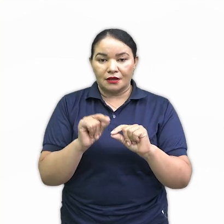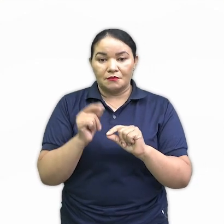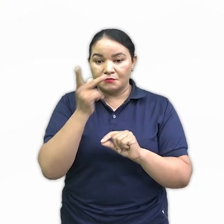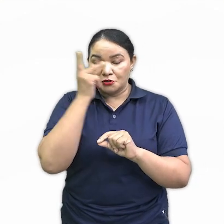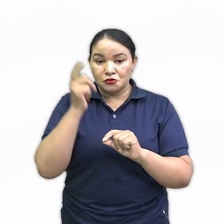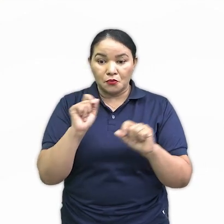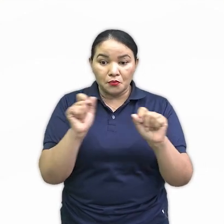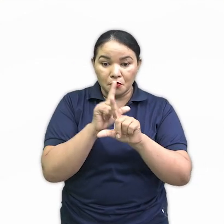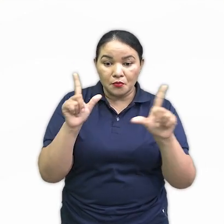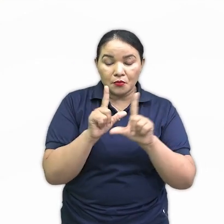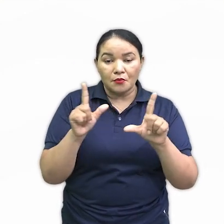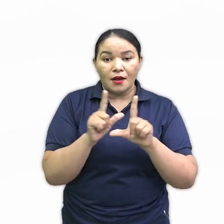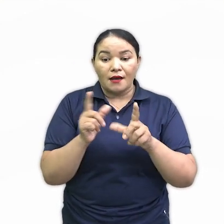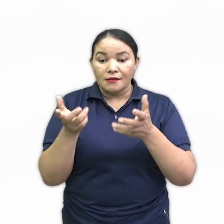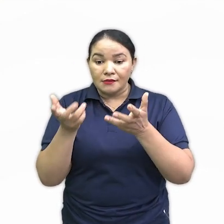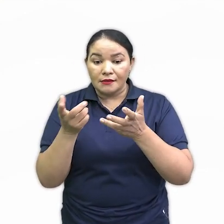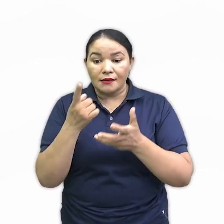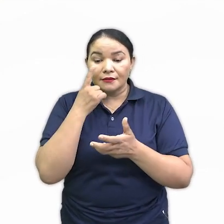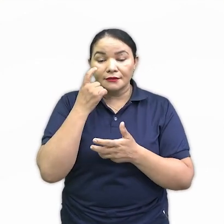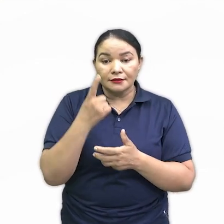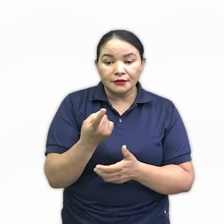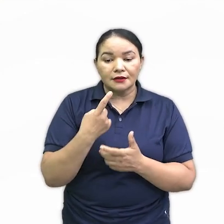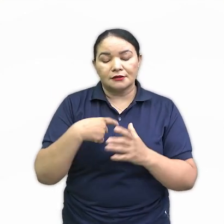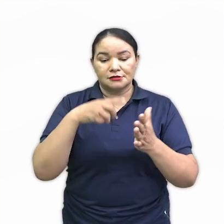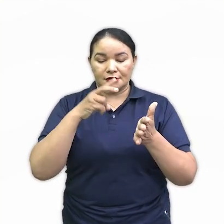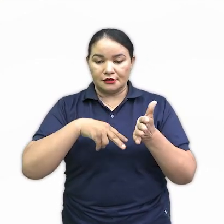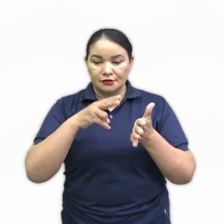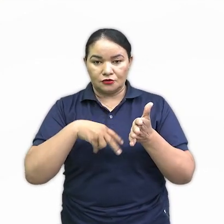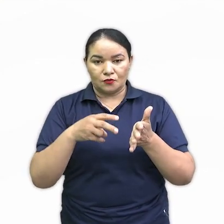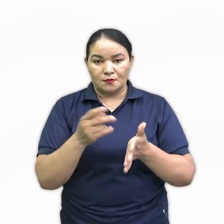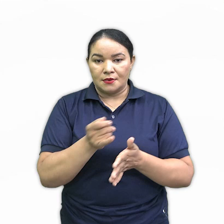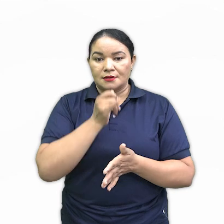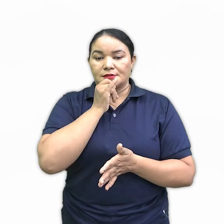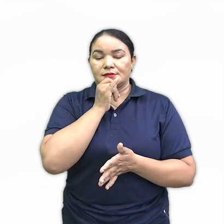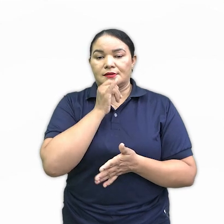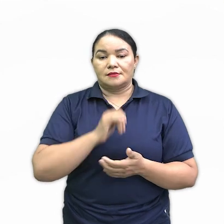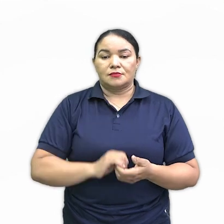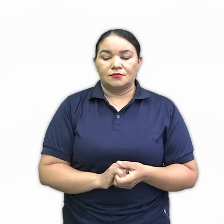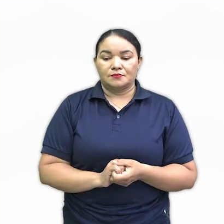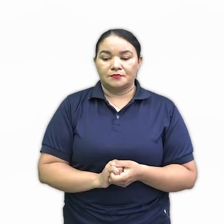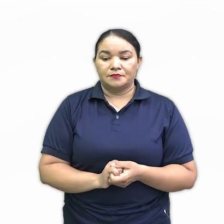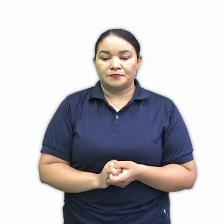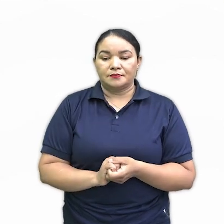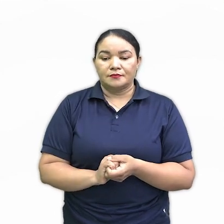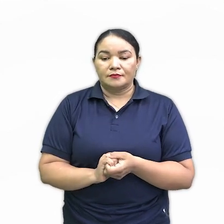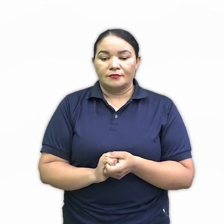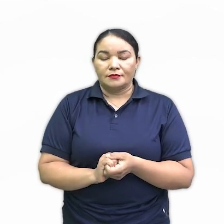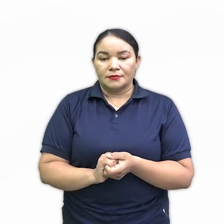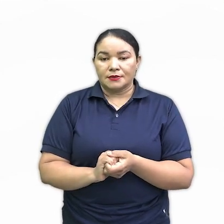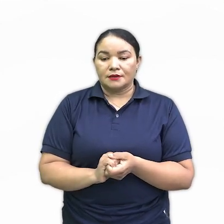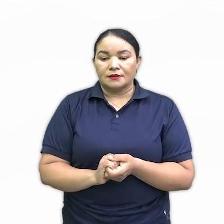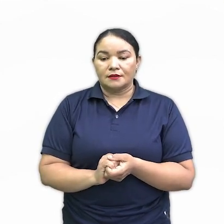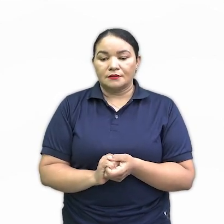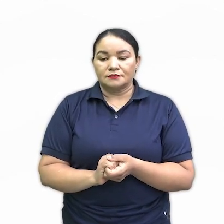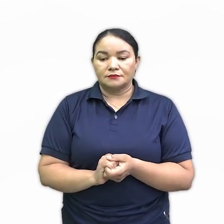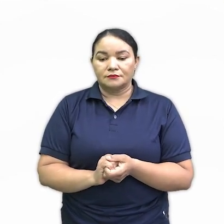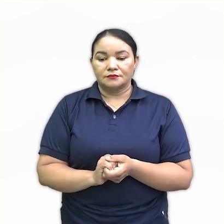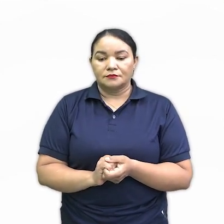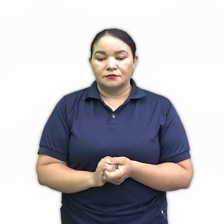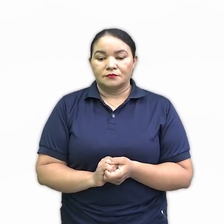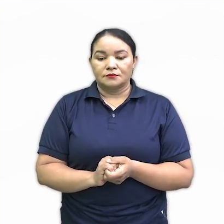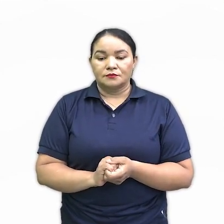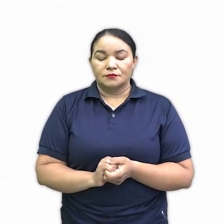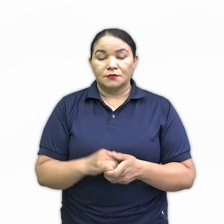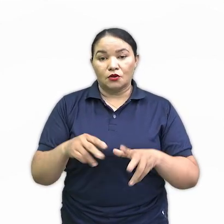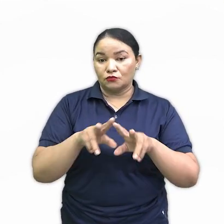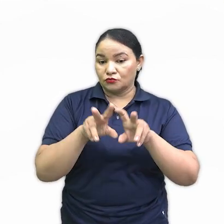né, no leitor. Então, nós temos aqui um exemplo disso, de uma headline, né, que é um